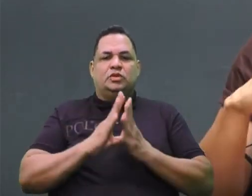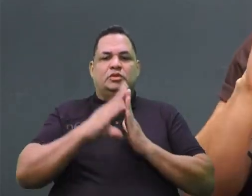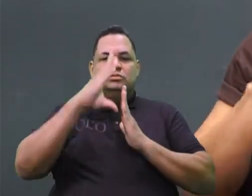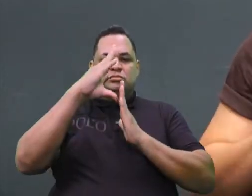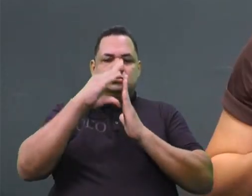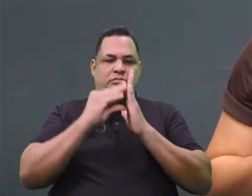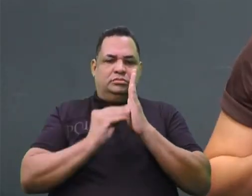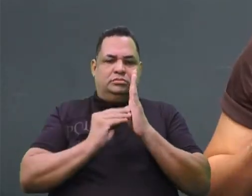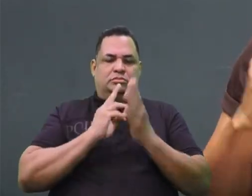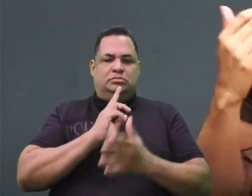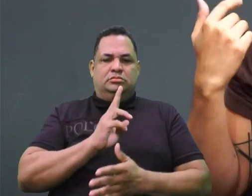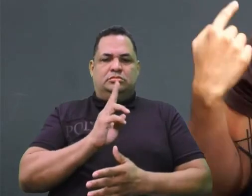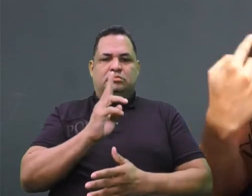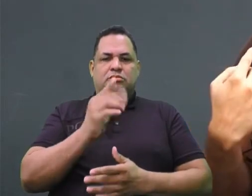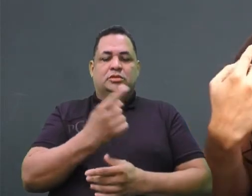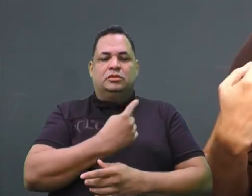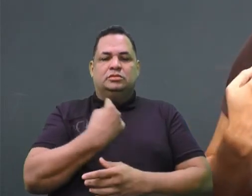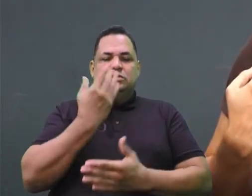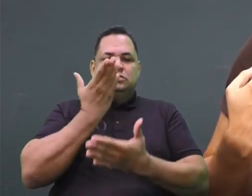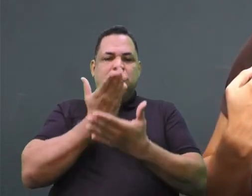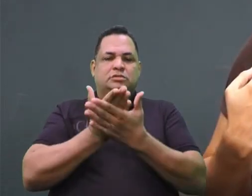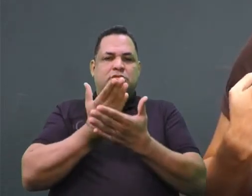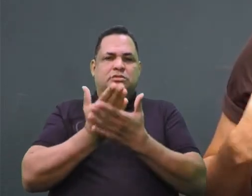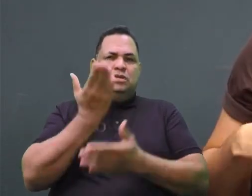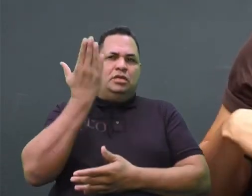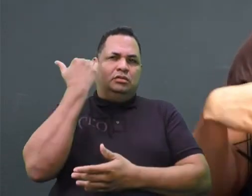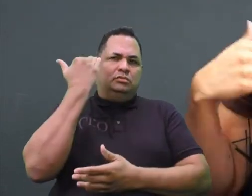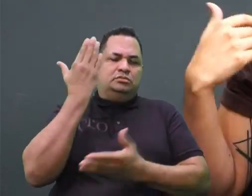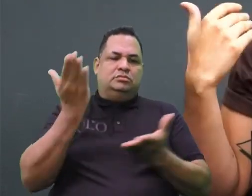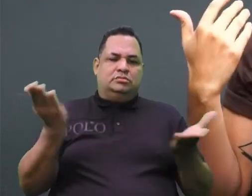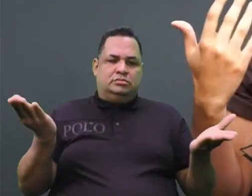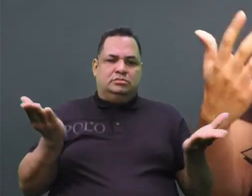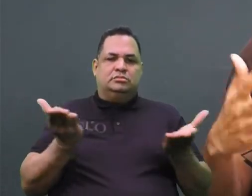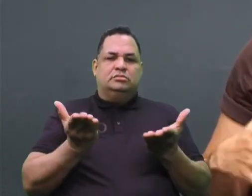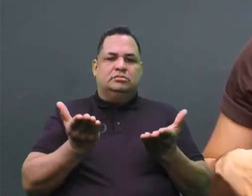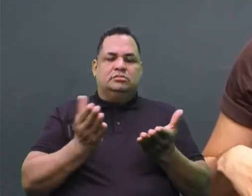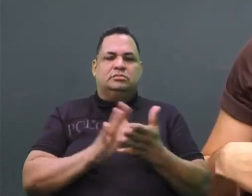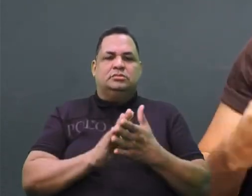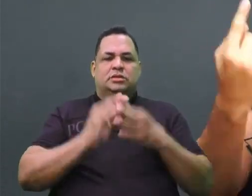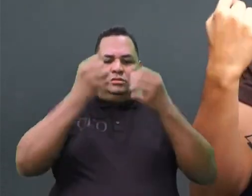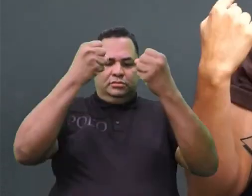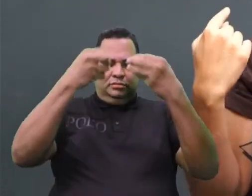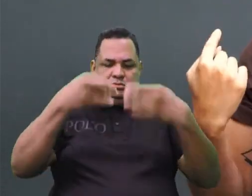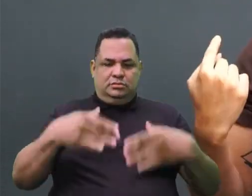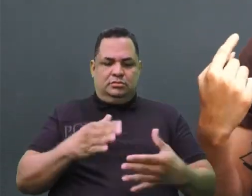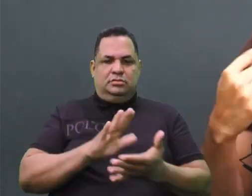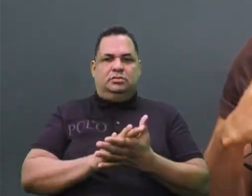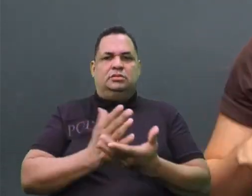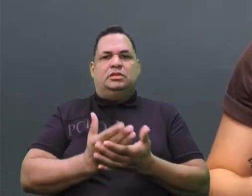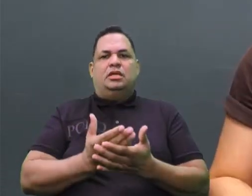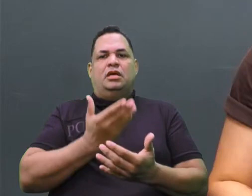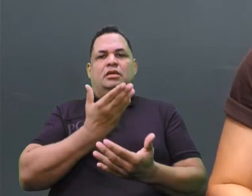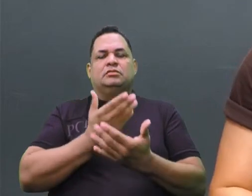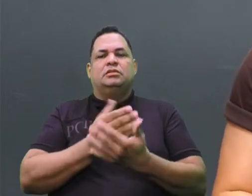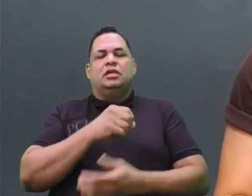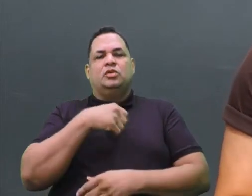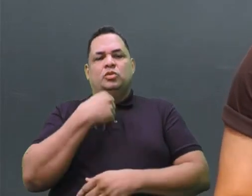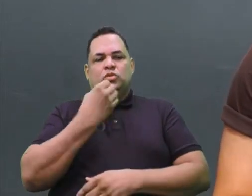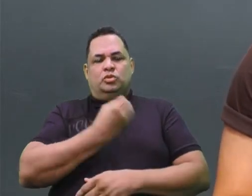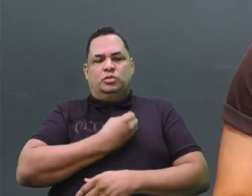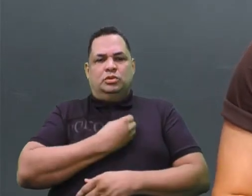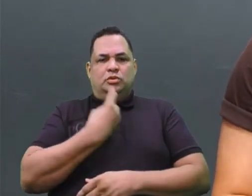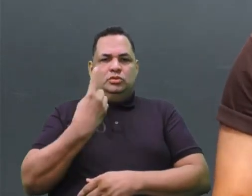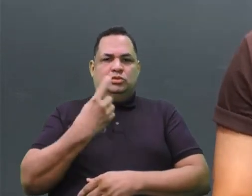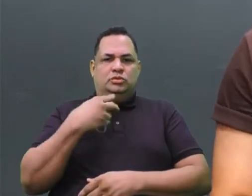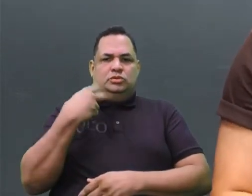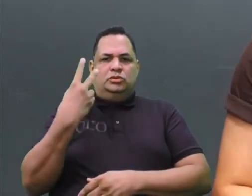conteúdos, continuando o que a gente já vem estudando, né, professora? Isso aí. Já falamos muita coisa, tanto na eletiva 1 quanto na eletiva de número